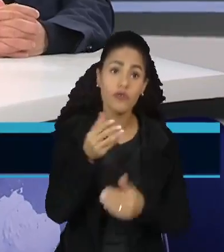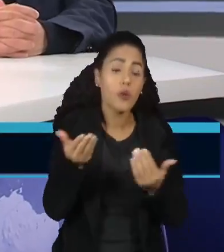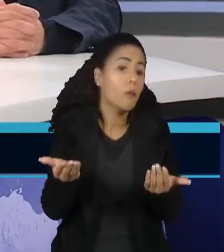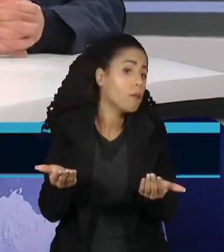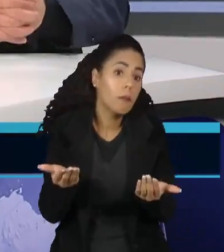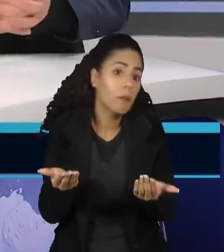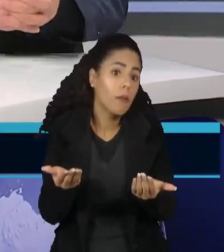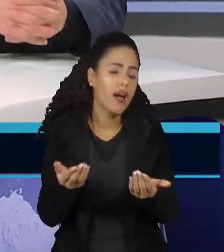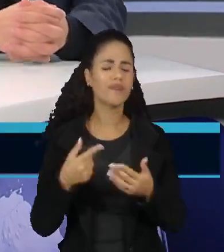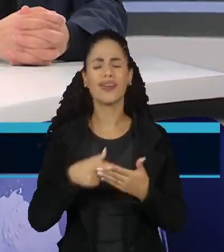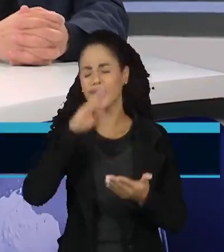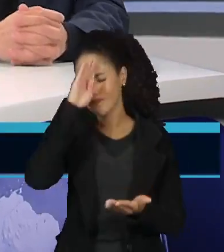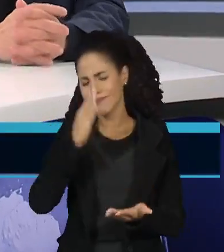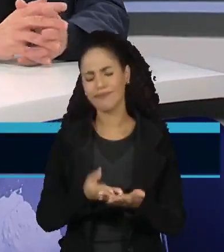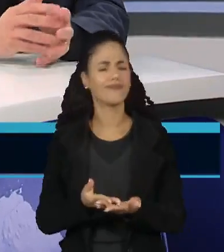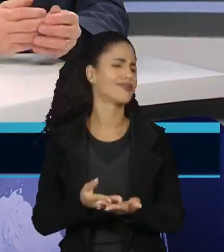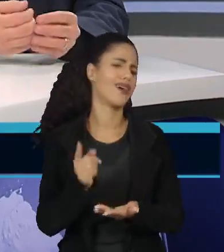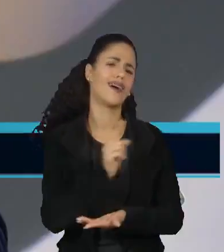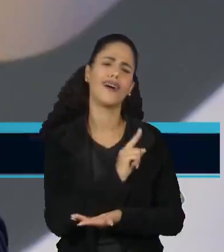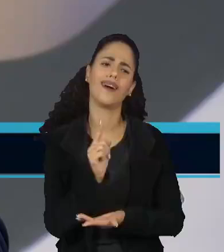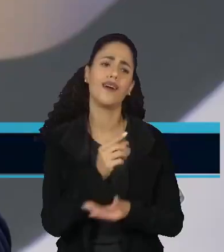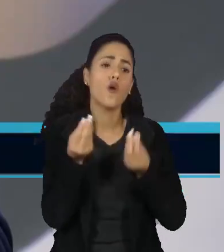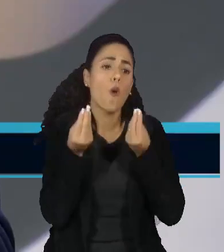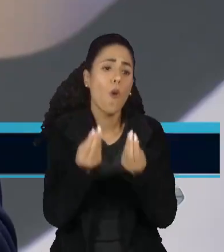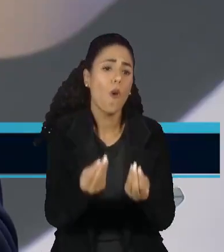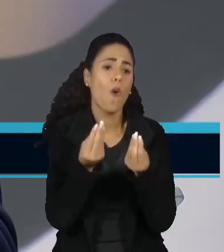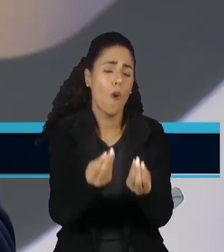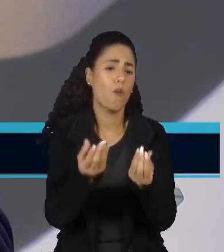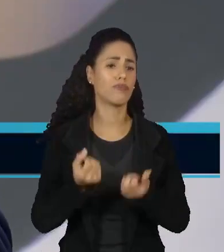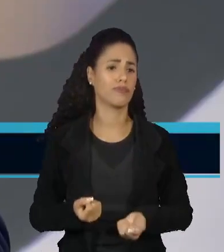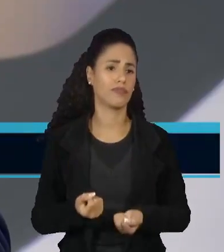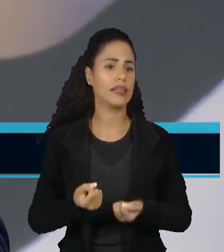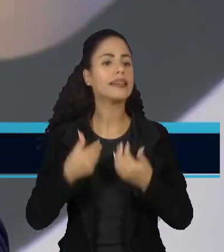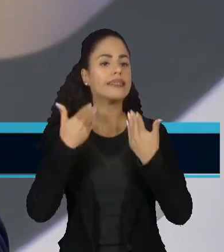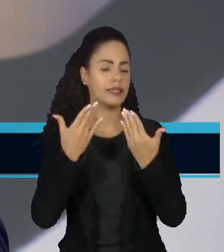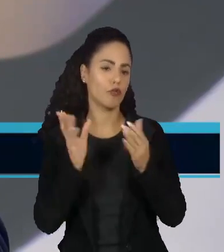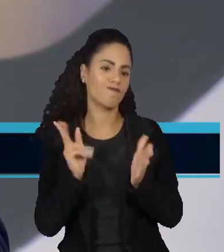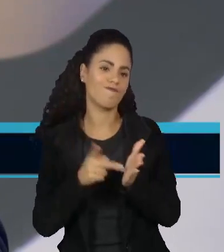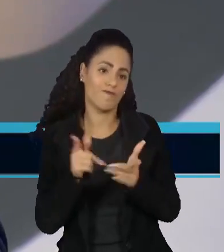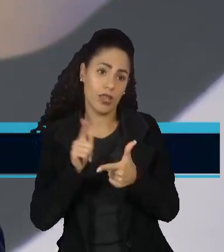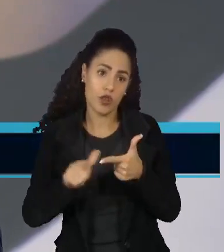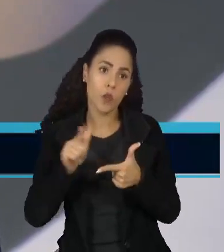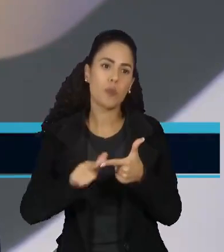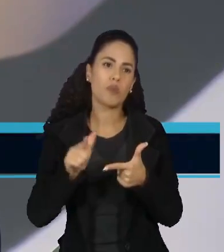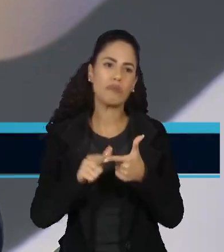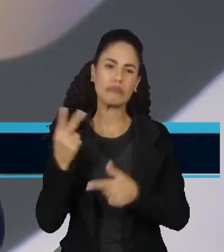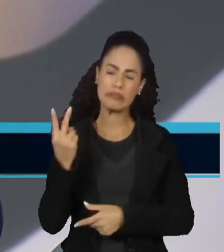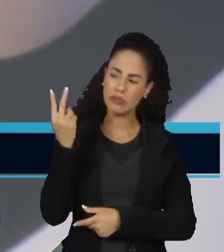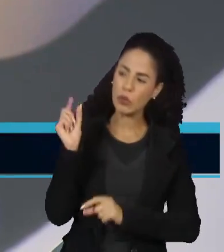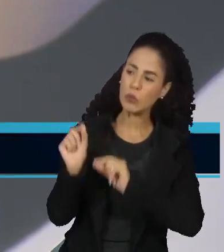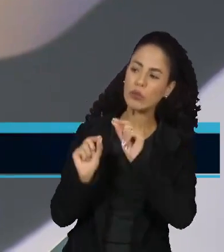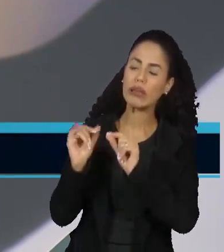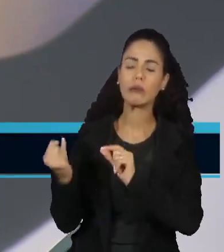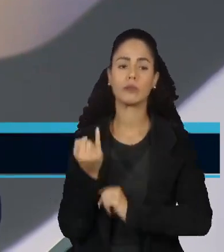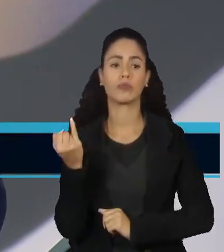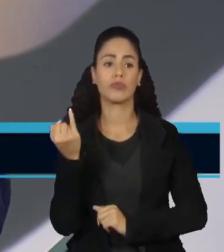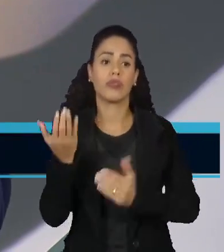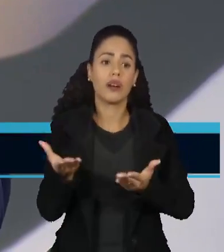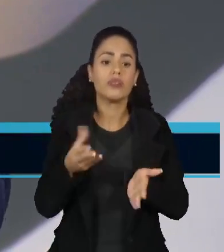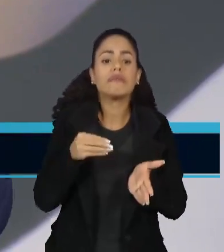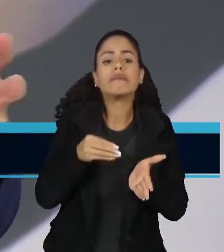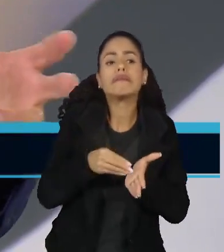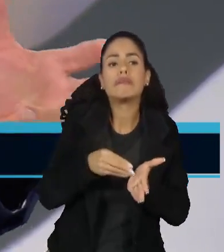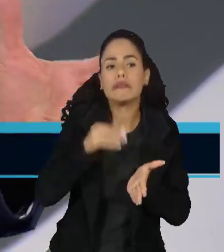É inacreditável, né? Então, realmente, eu acho que tem um problema de valores, tem um problema de falta